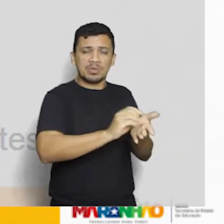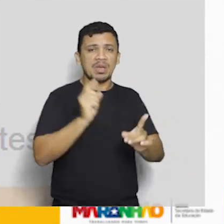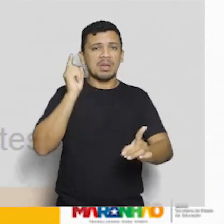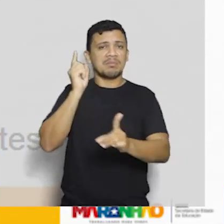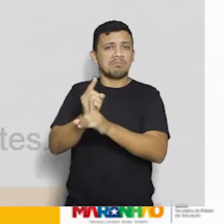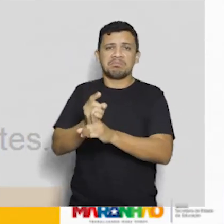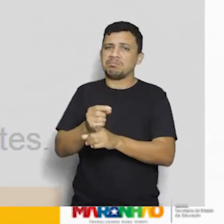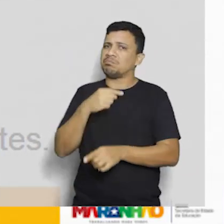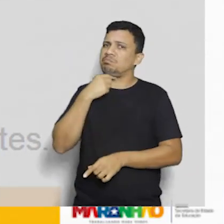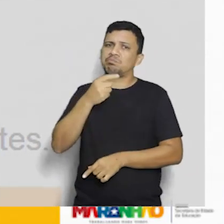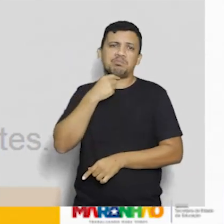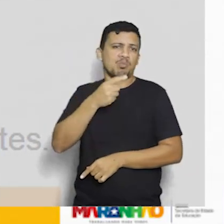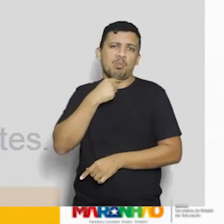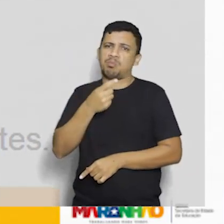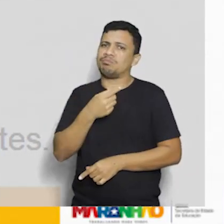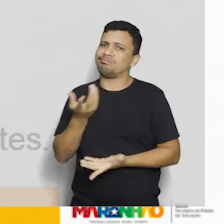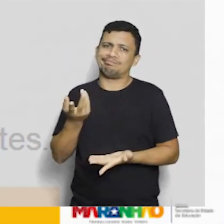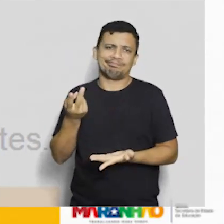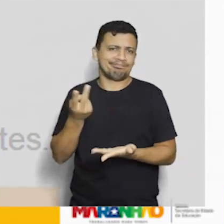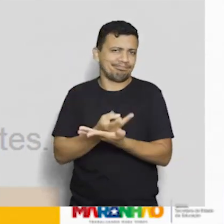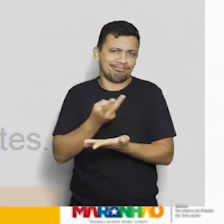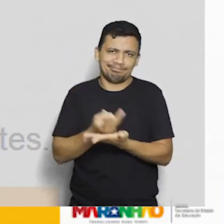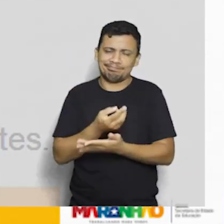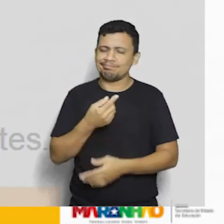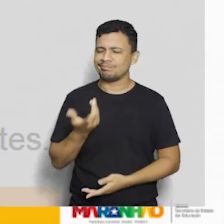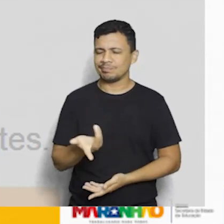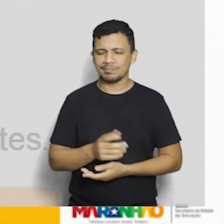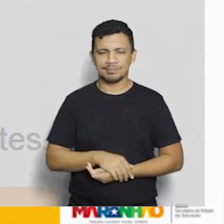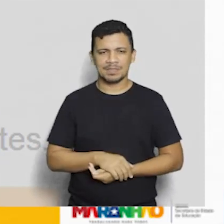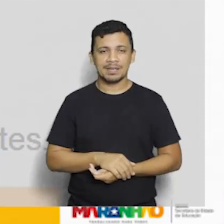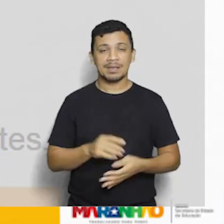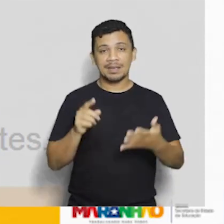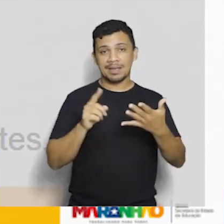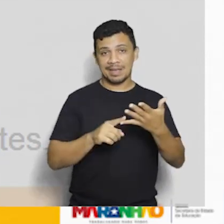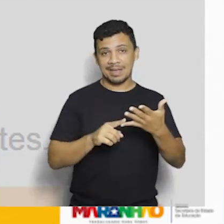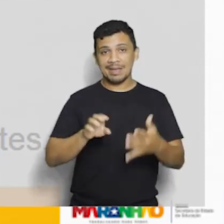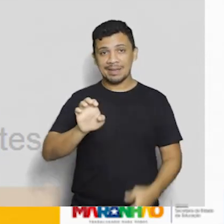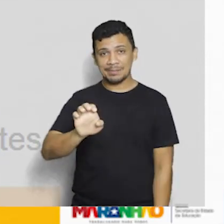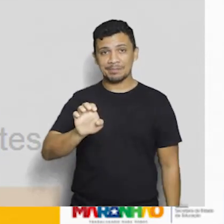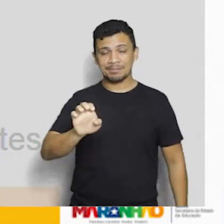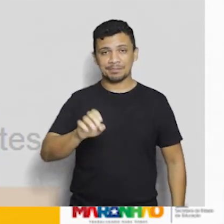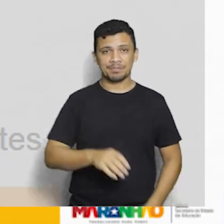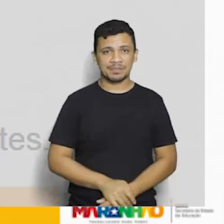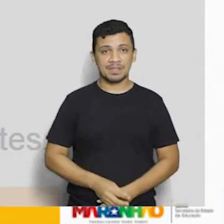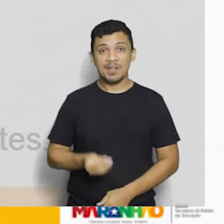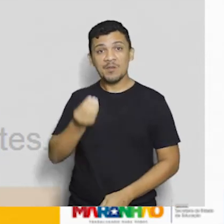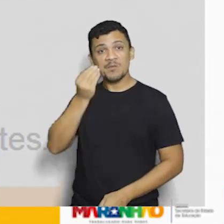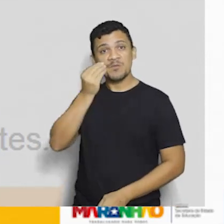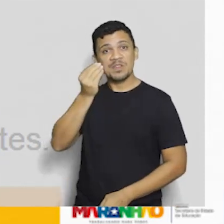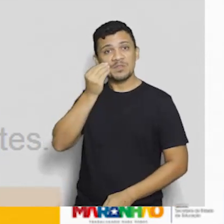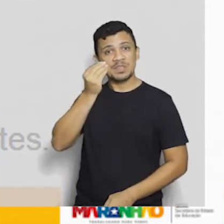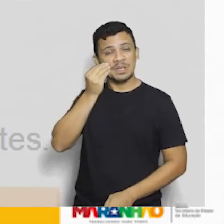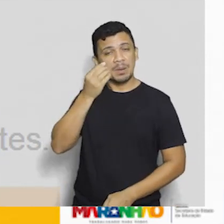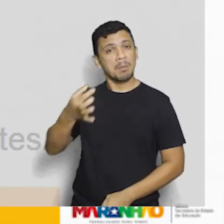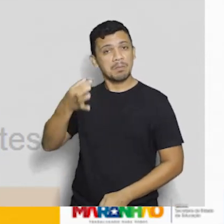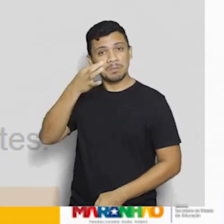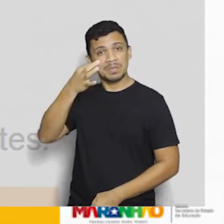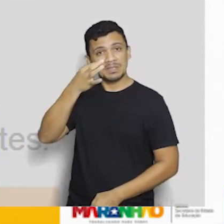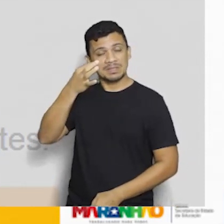determinação que não vai dar certo, não vai ser encontrado. Letra E, verificação da presença de